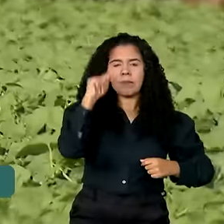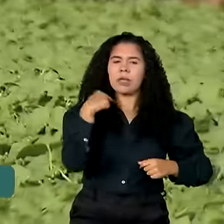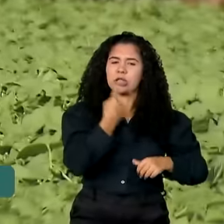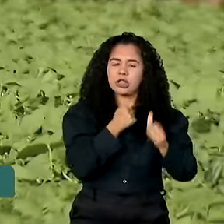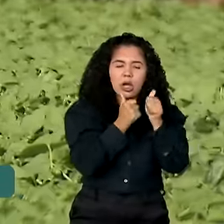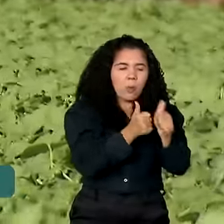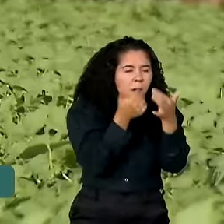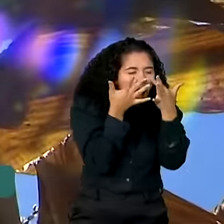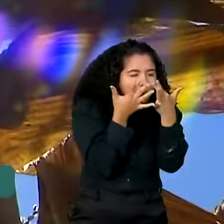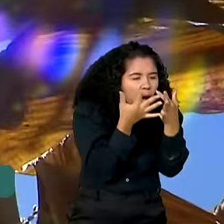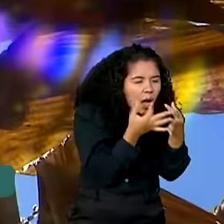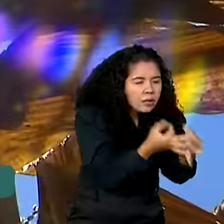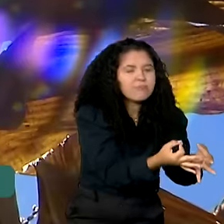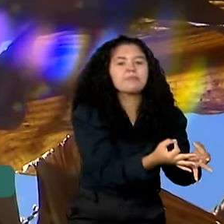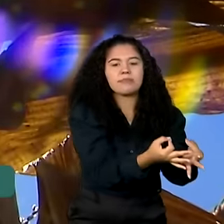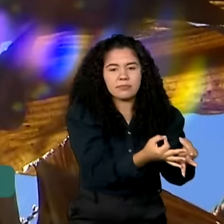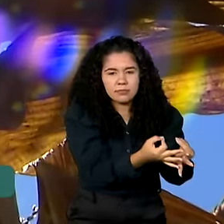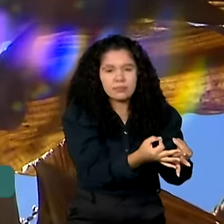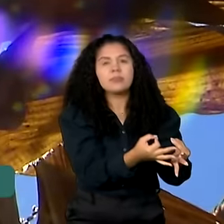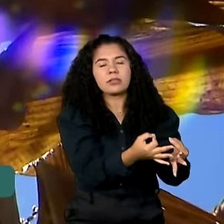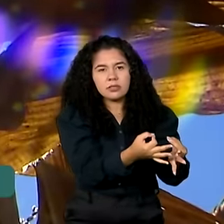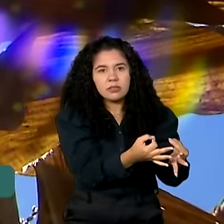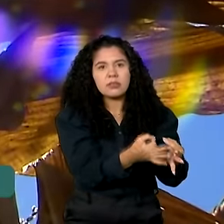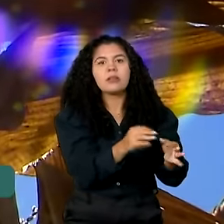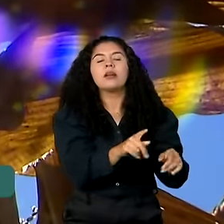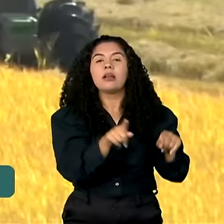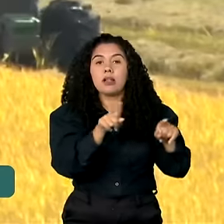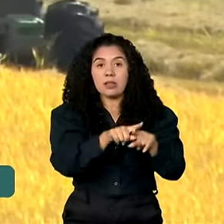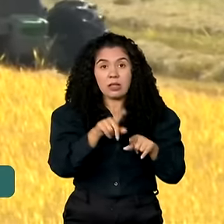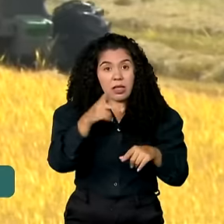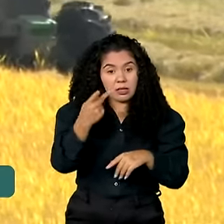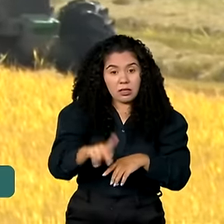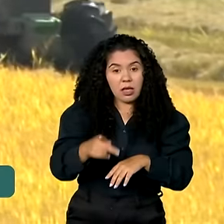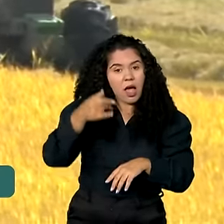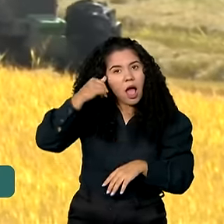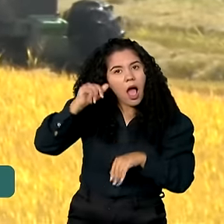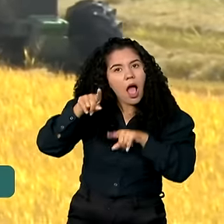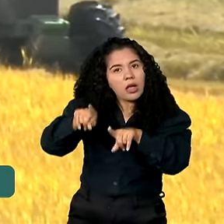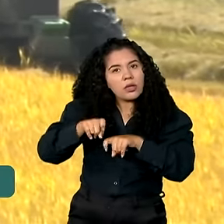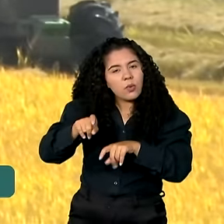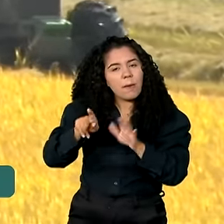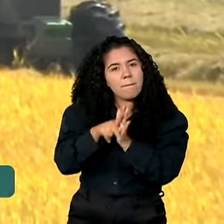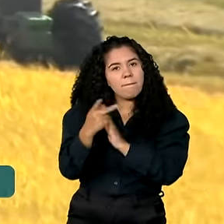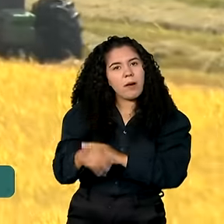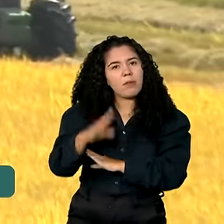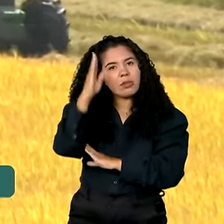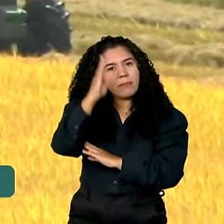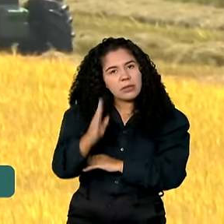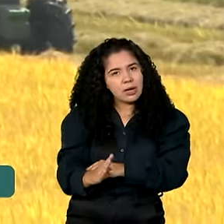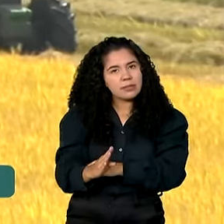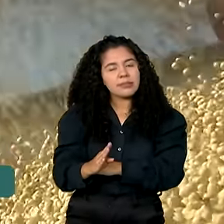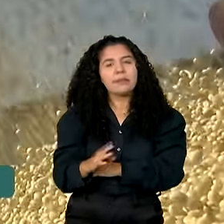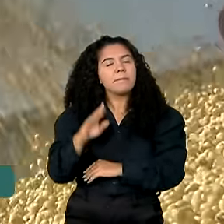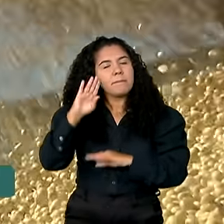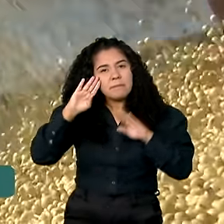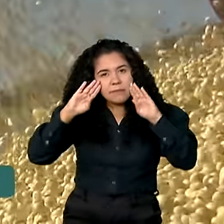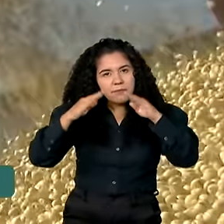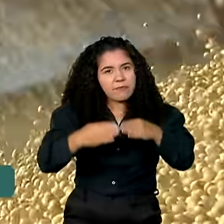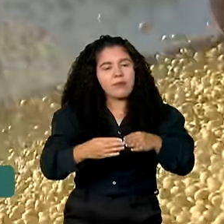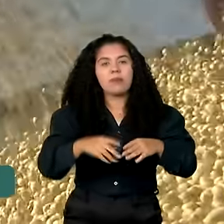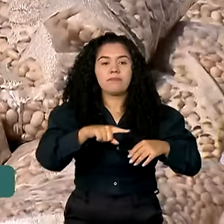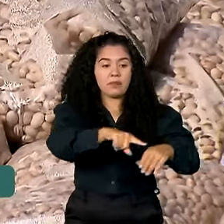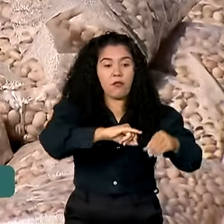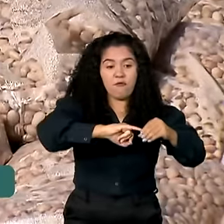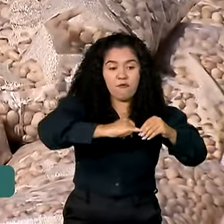muita atenção toda a produção agrícola brasileira, mas com destaque para a produção de alimentos. Assim também é no